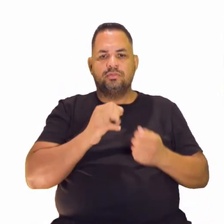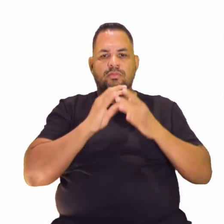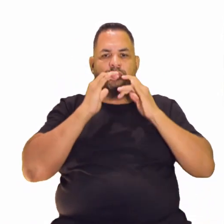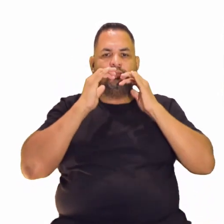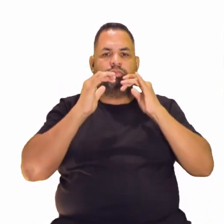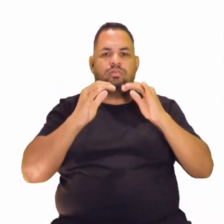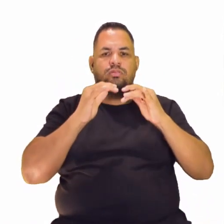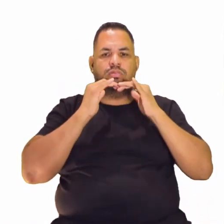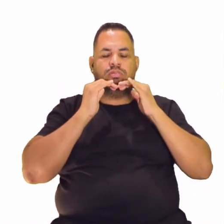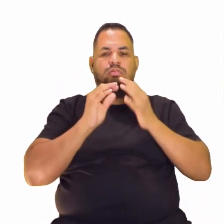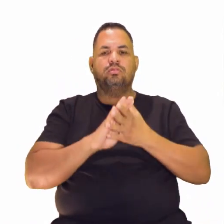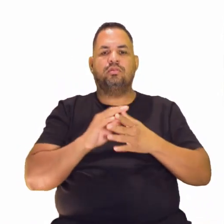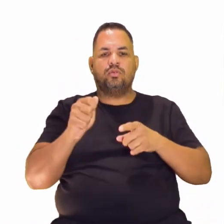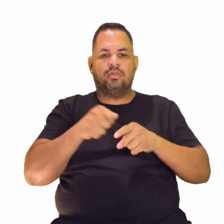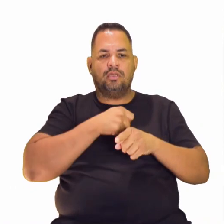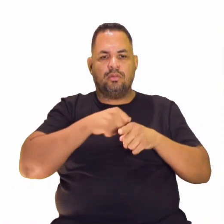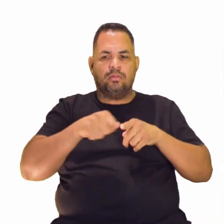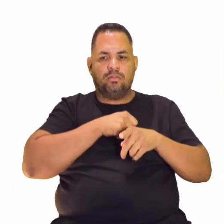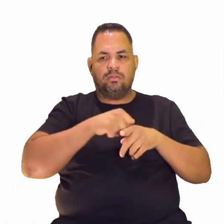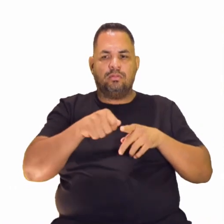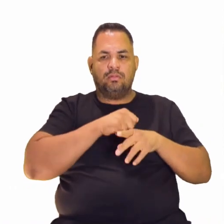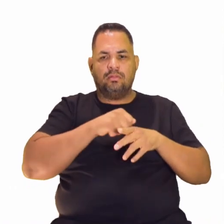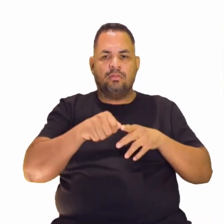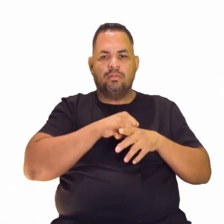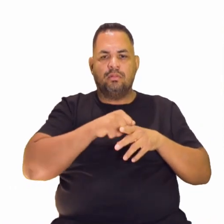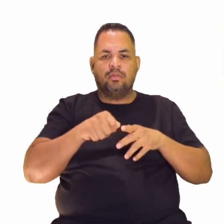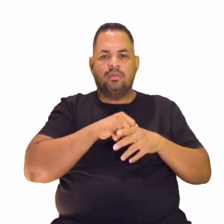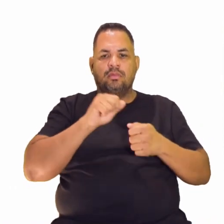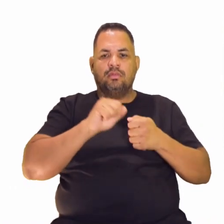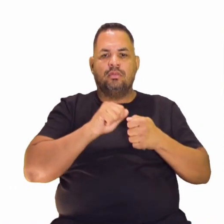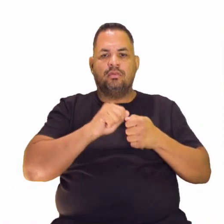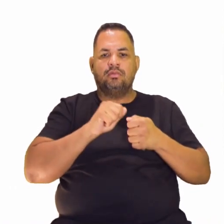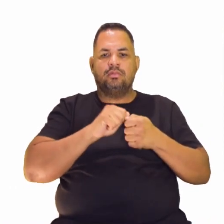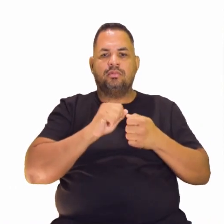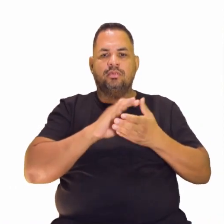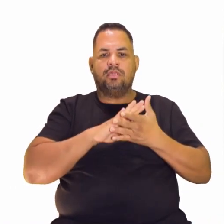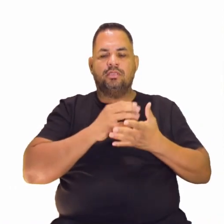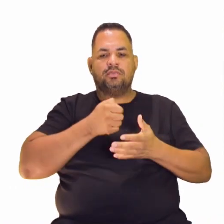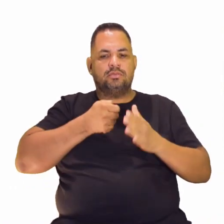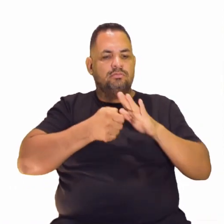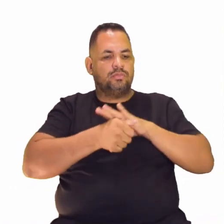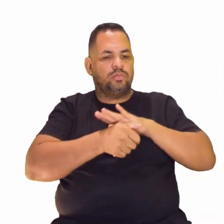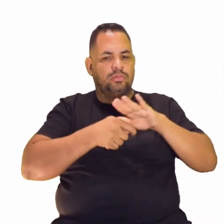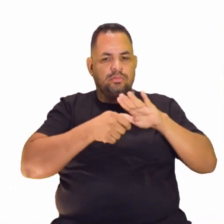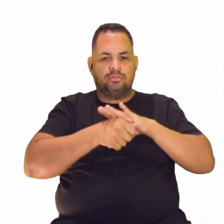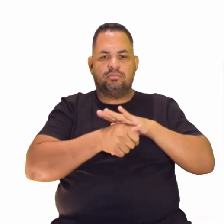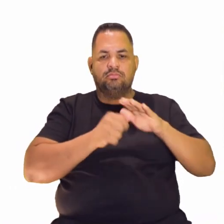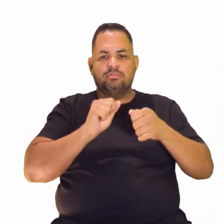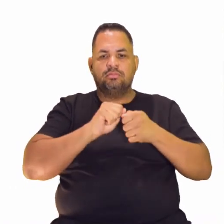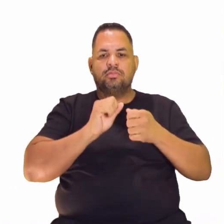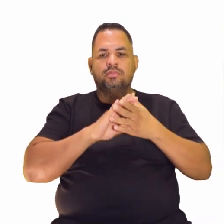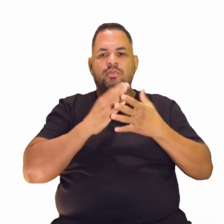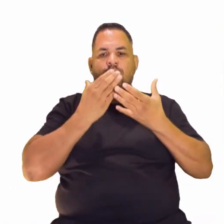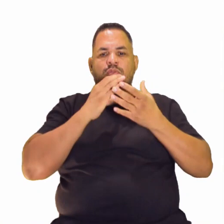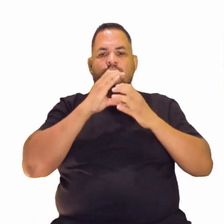flauta, o reco-reco feito com casca de tartaruga, as trombetas de